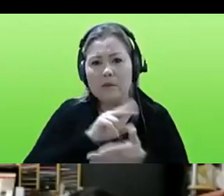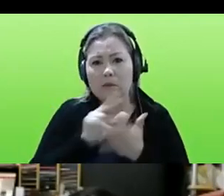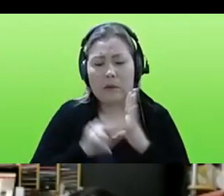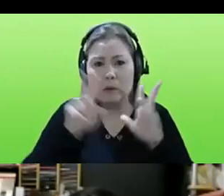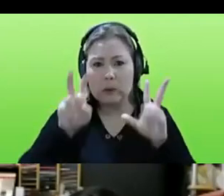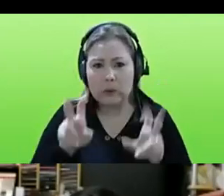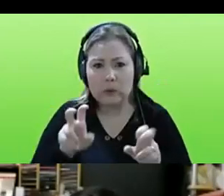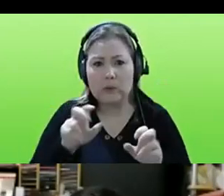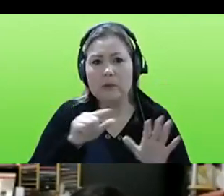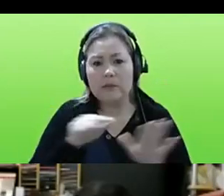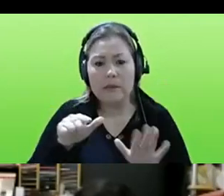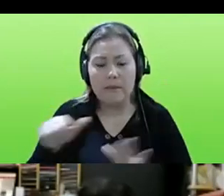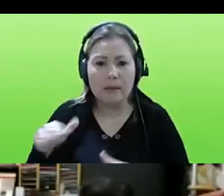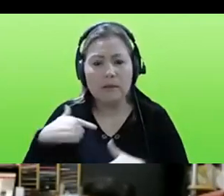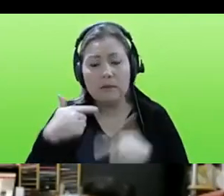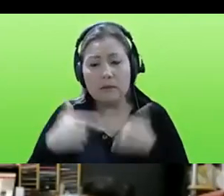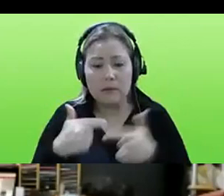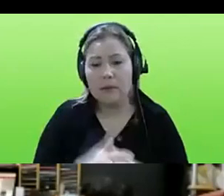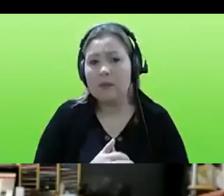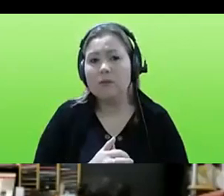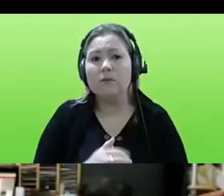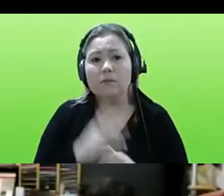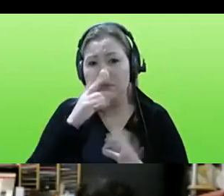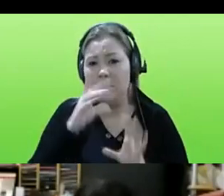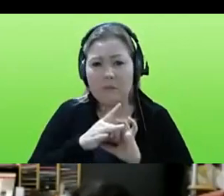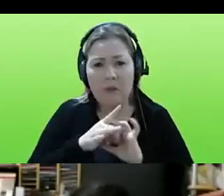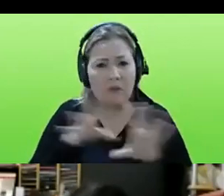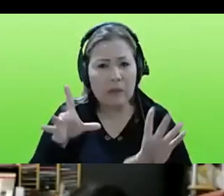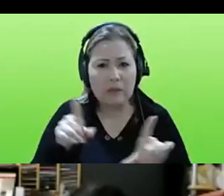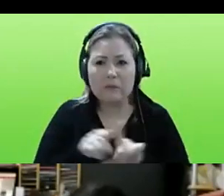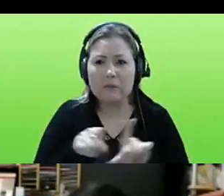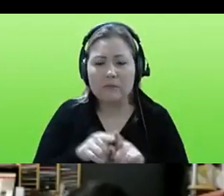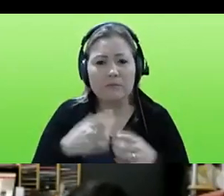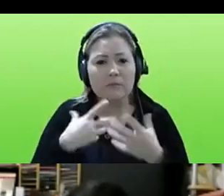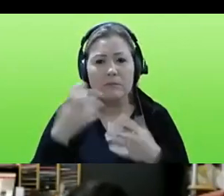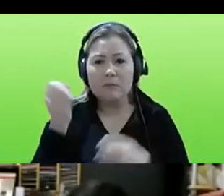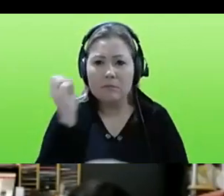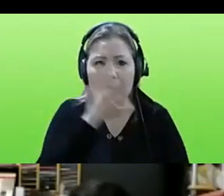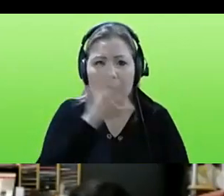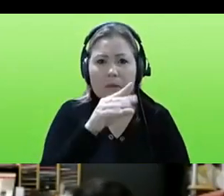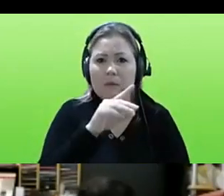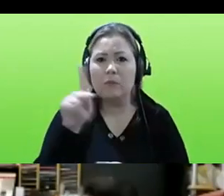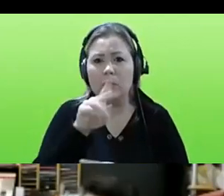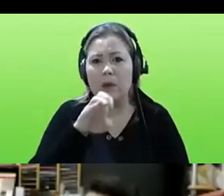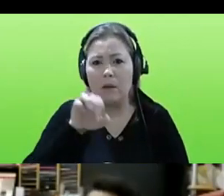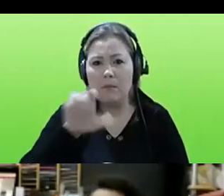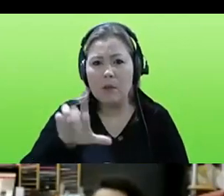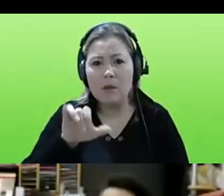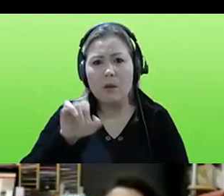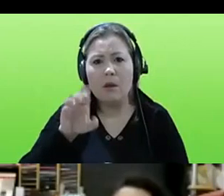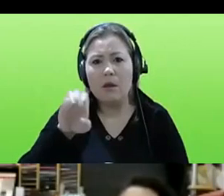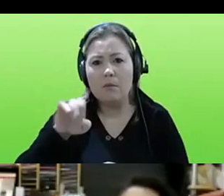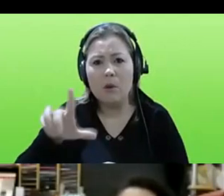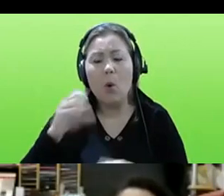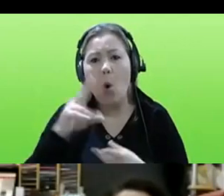nas semanas que a gente vai estar trabalhando, esteja bem à vontade, né? A gente manda para mim ou para o Nitamar, a gente coloca aí,